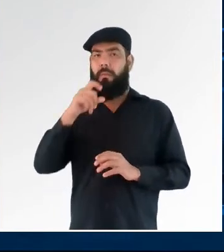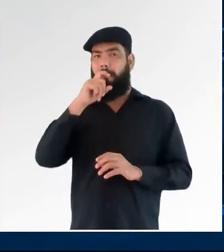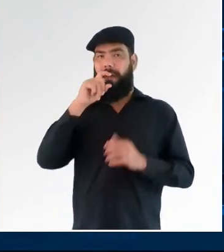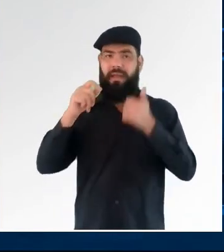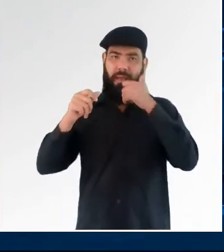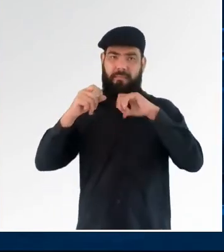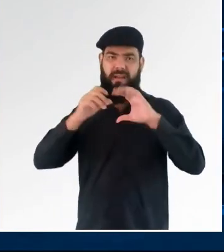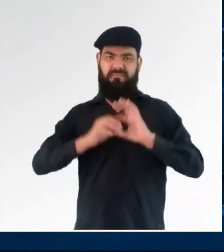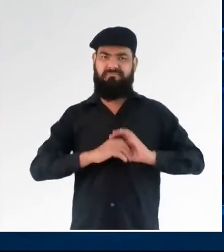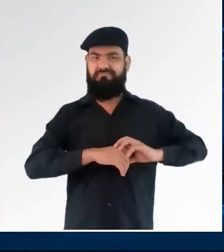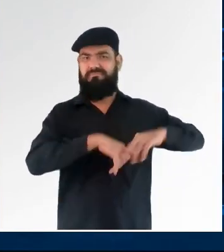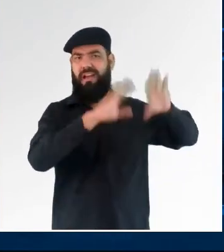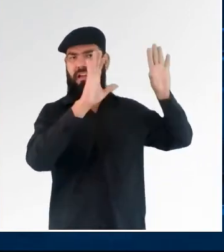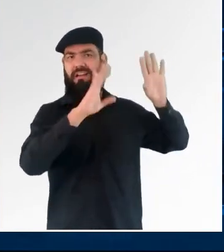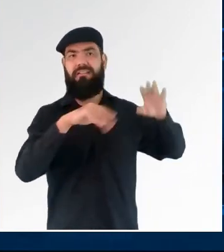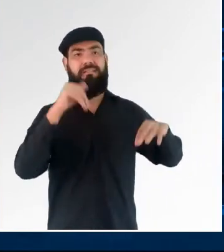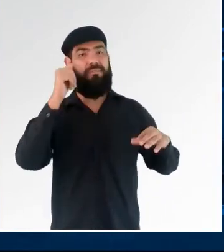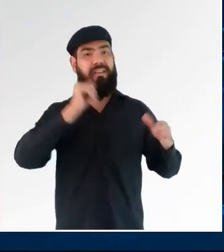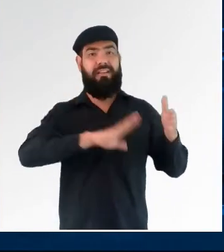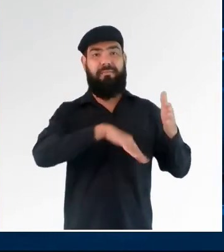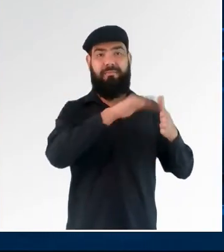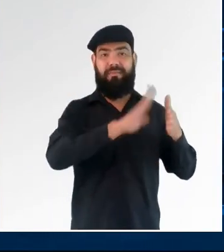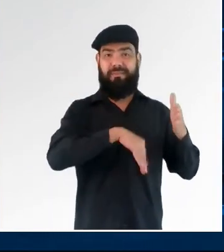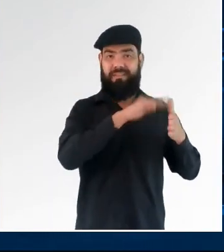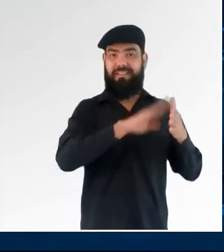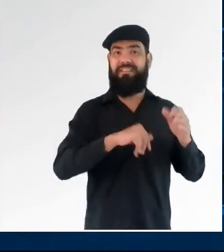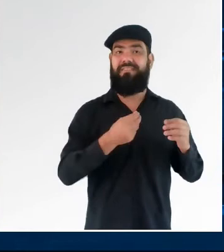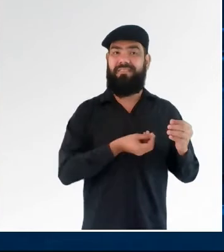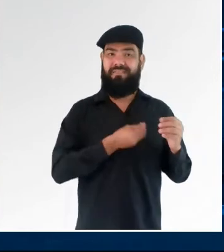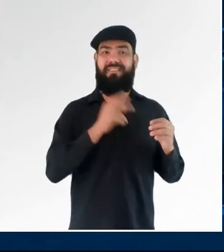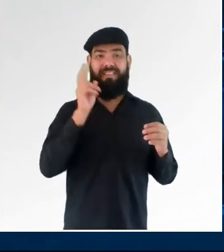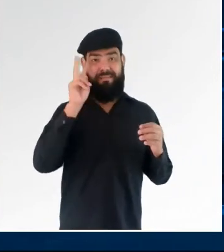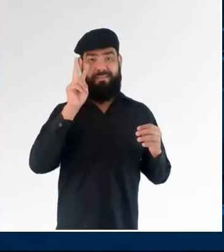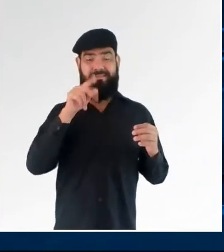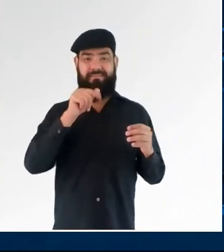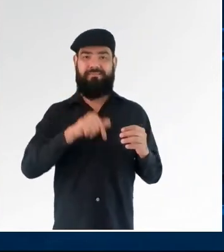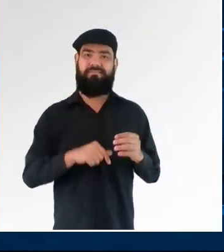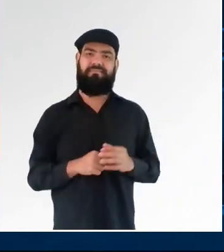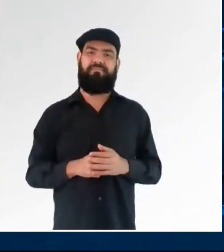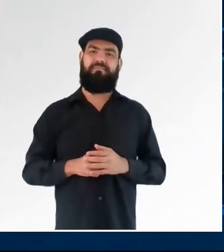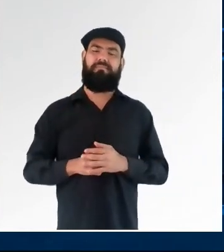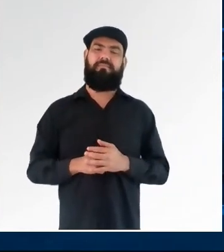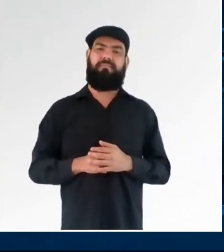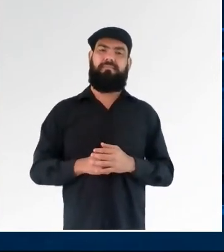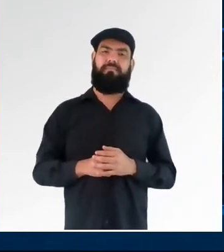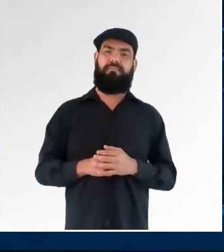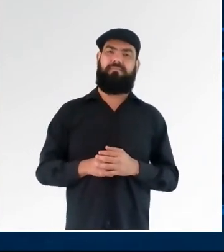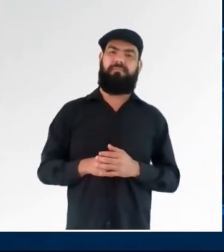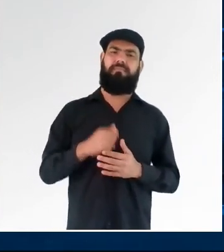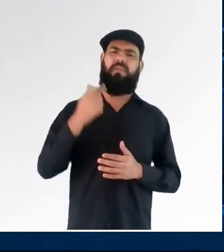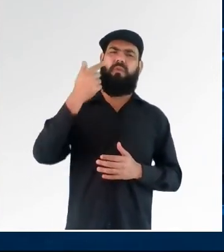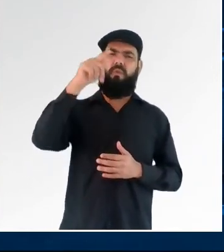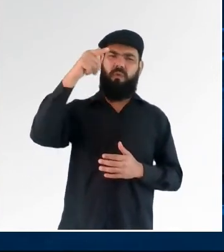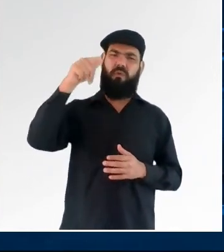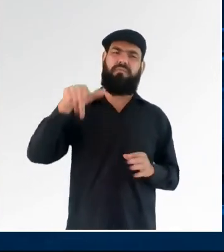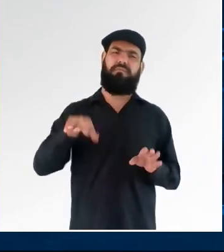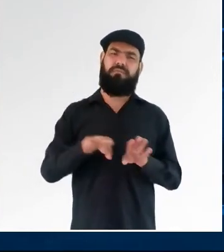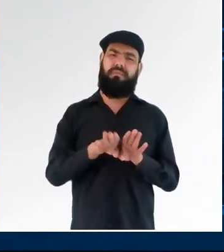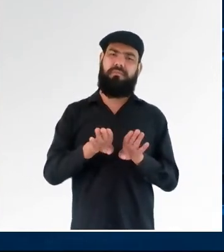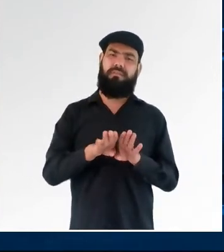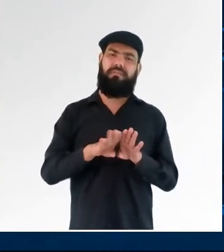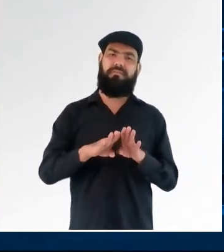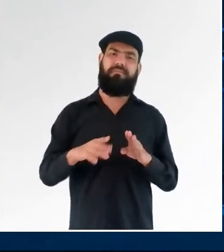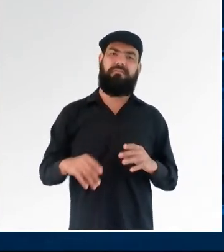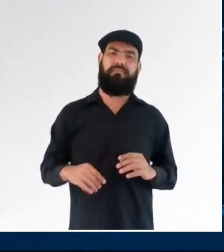que viveu também nas ruas. Vai divulgar essa obra, é uma das características, e outros elementos aqui são